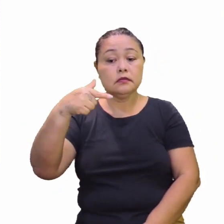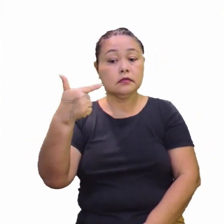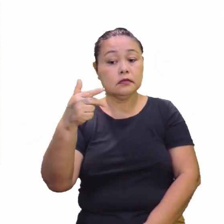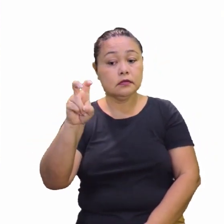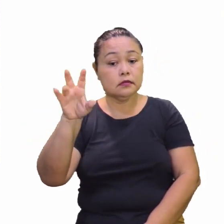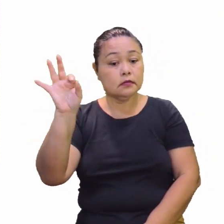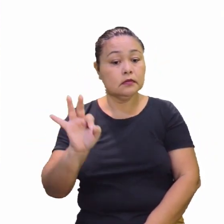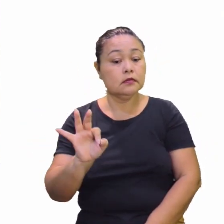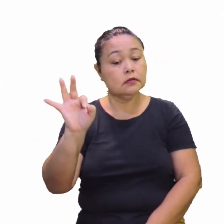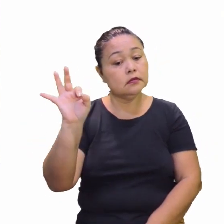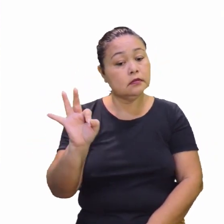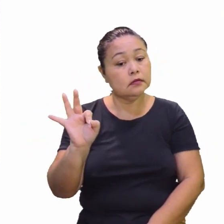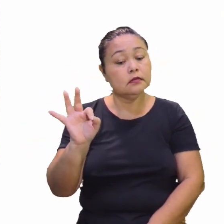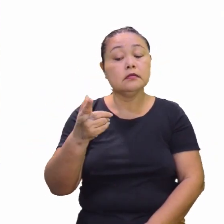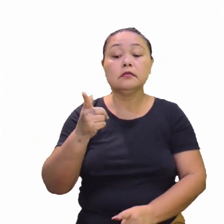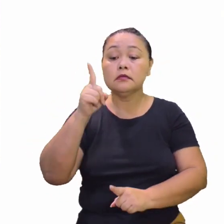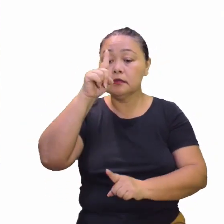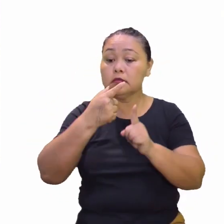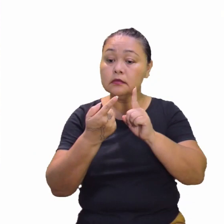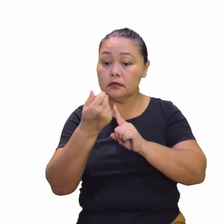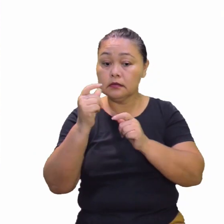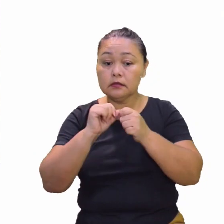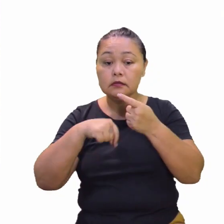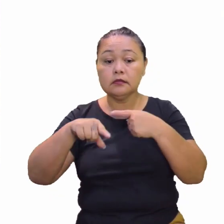45,25%. O milho,